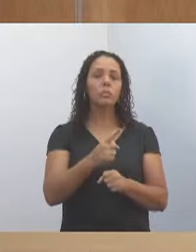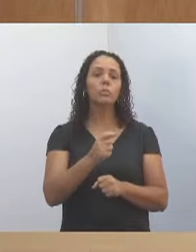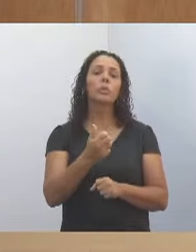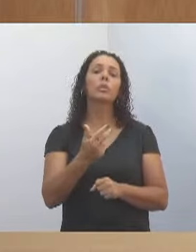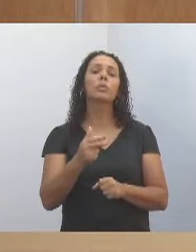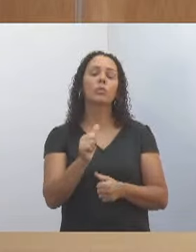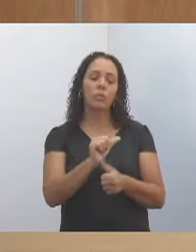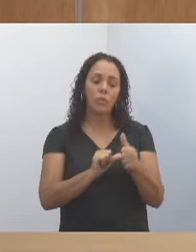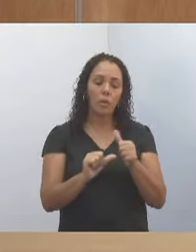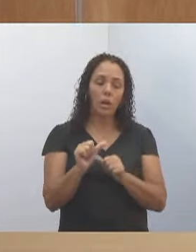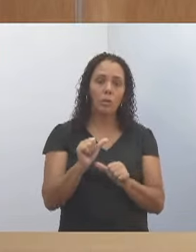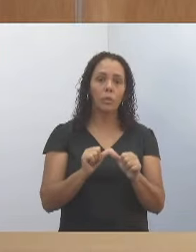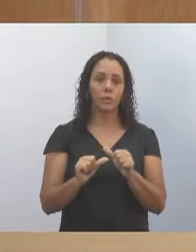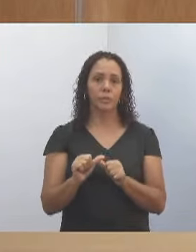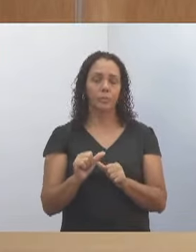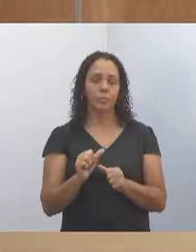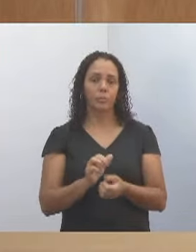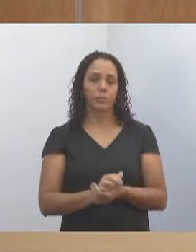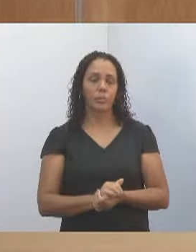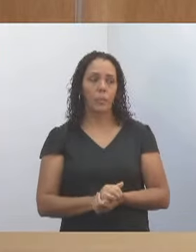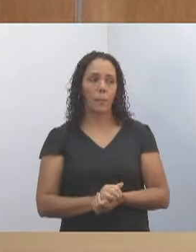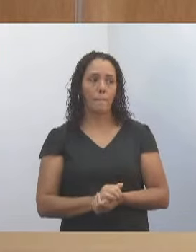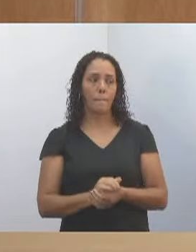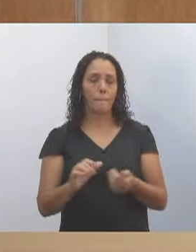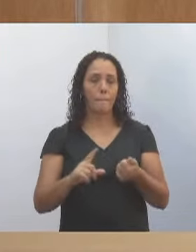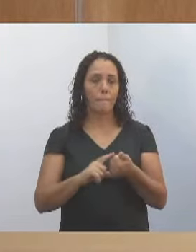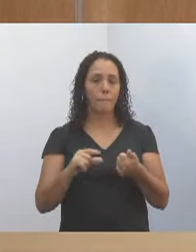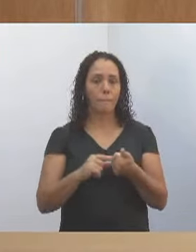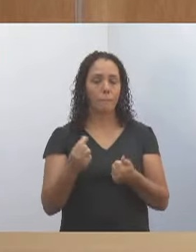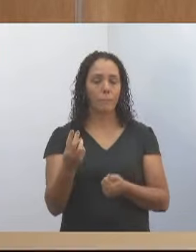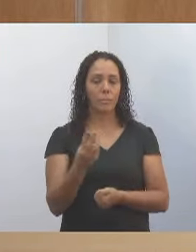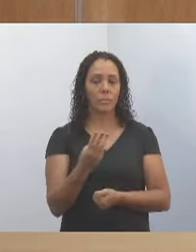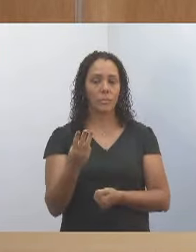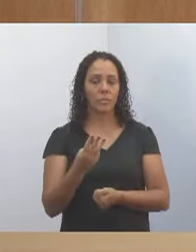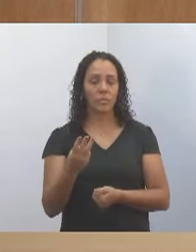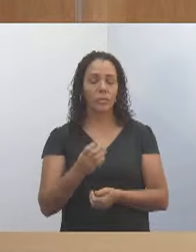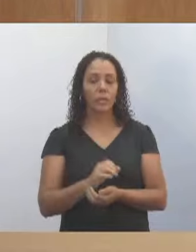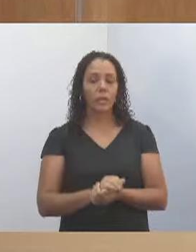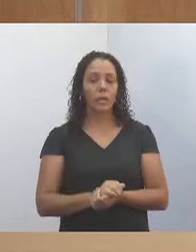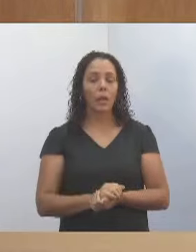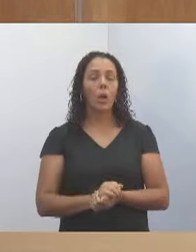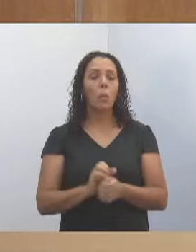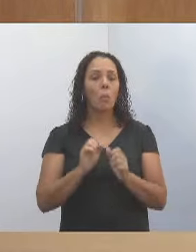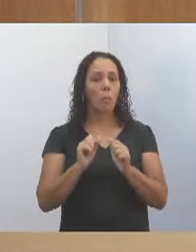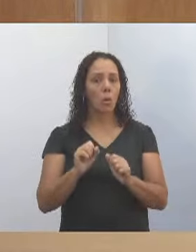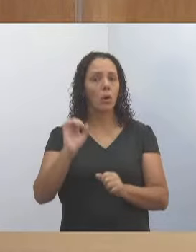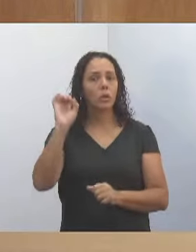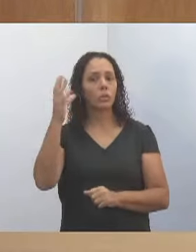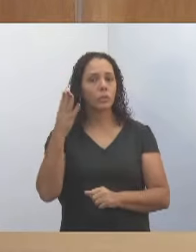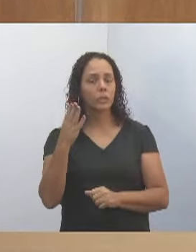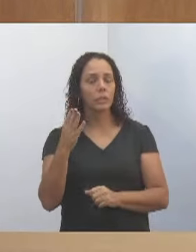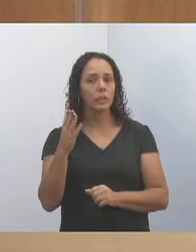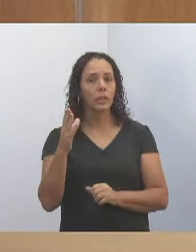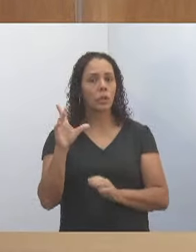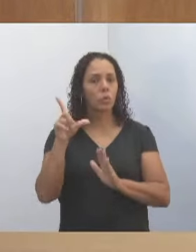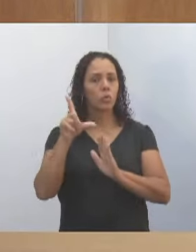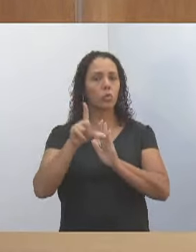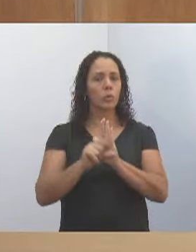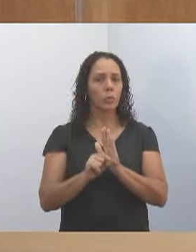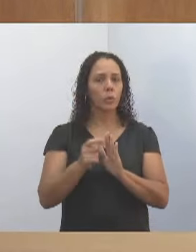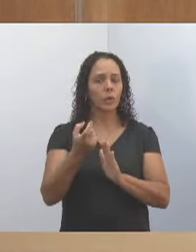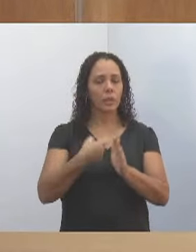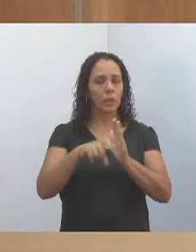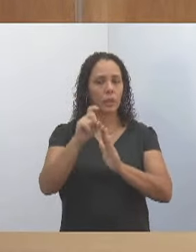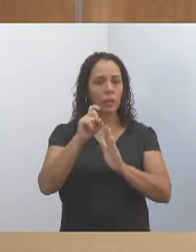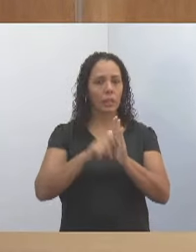ter a seguinte redação. Artigo 33, poderá haver redução da taxa